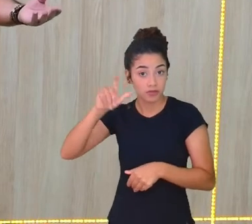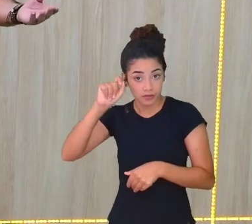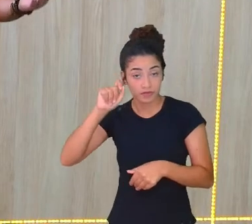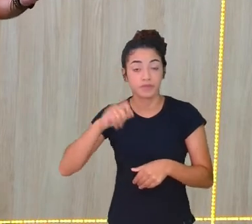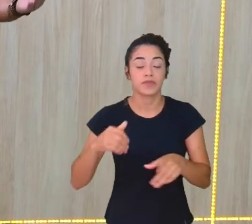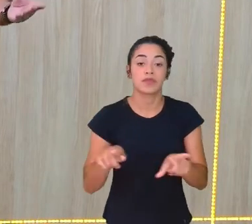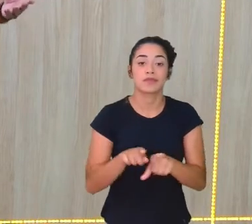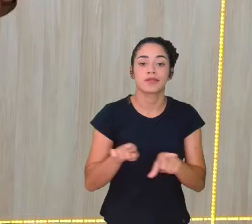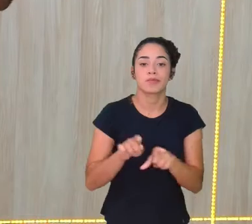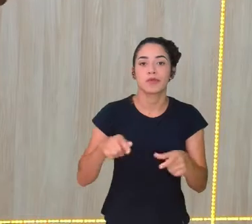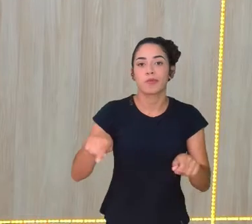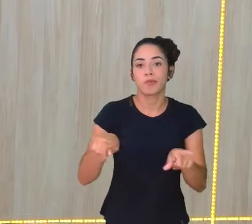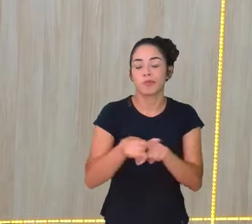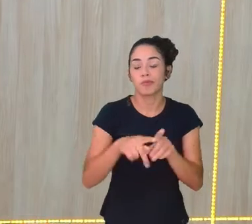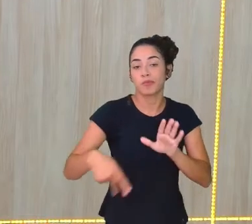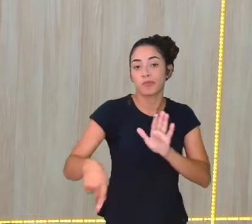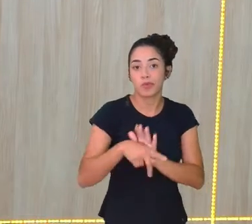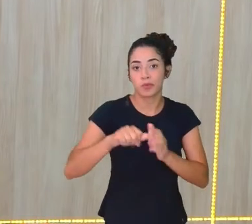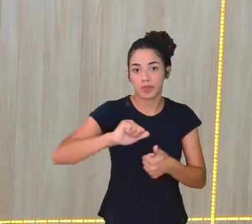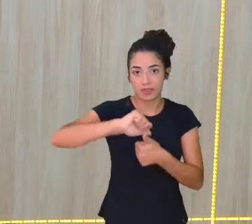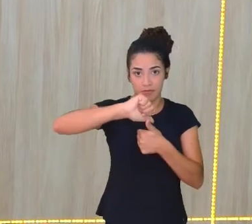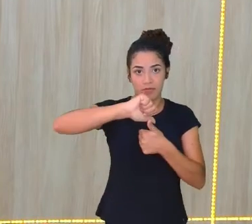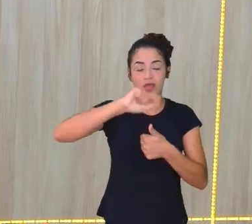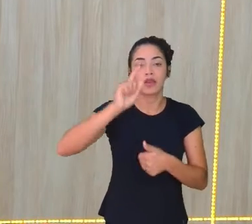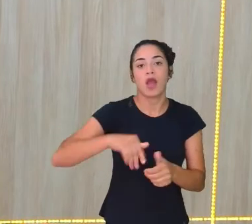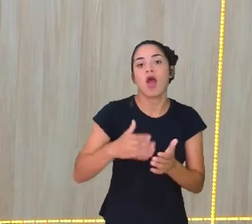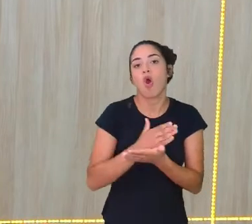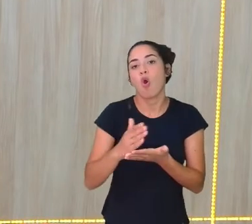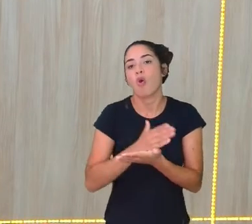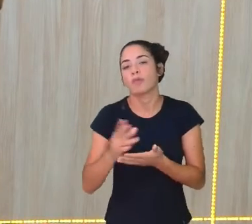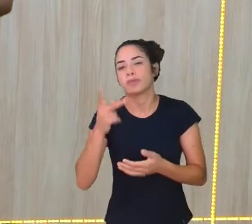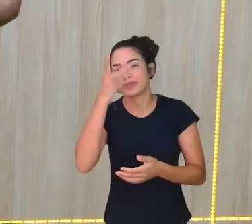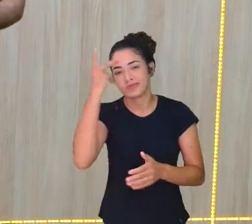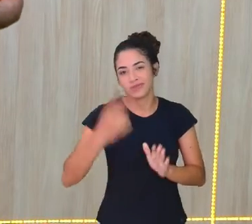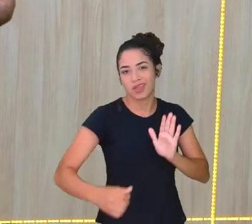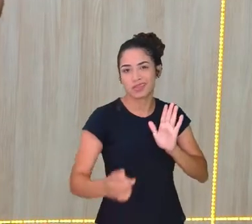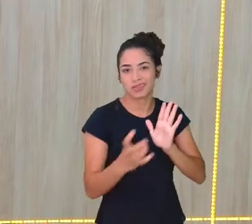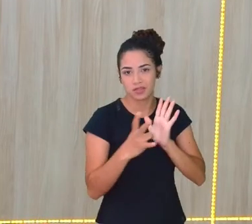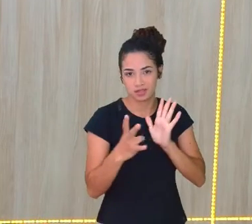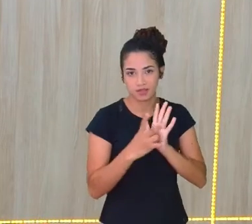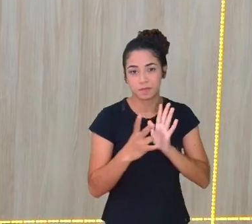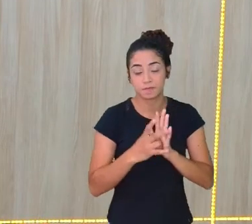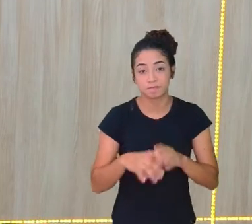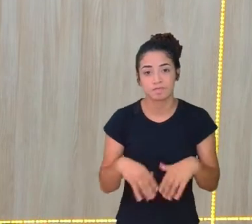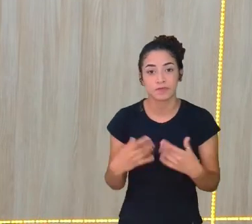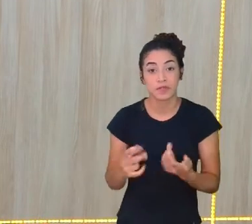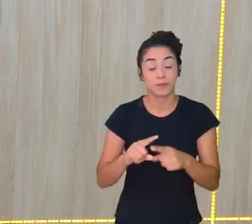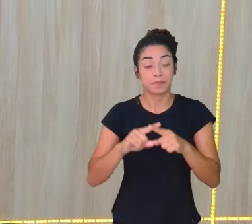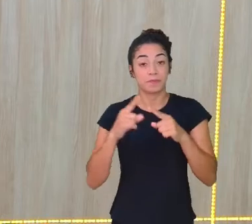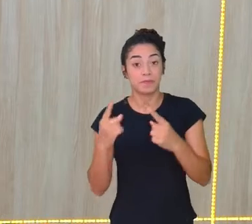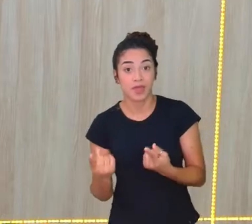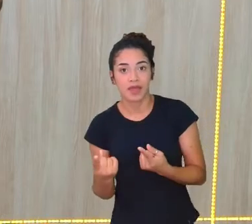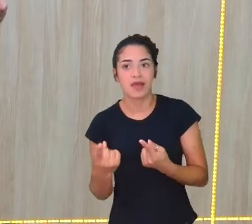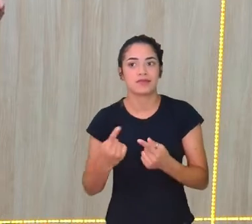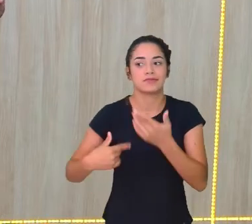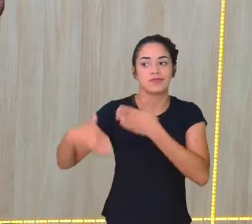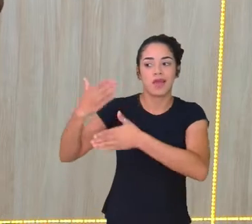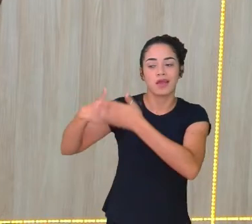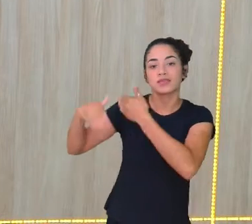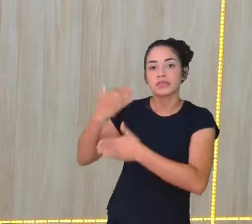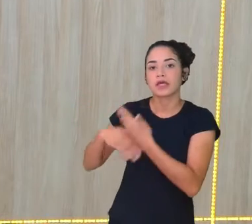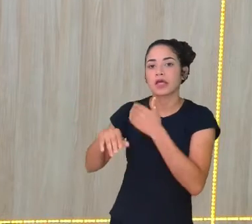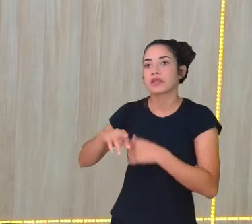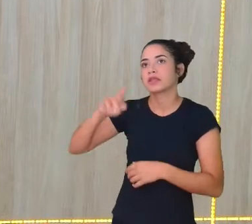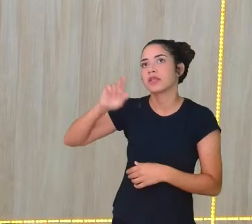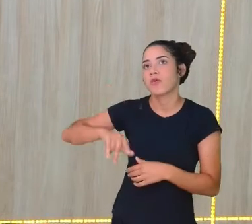caso da América, alguns povos indígenas, né? Os povos indígenas. Mas a escravidão antiga não era assim.